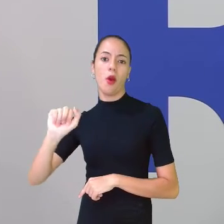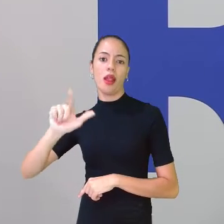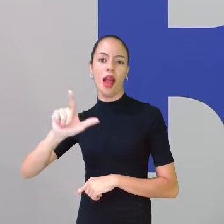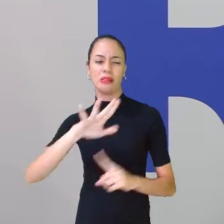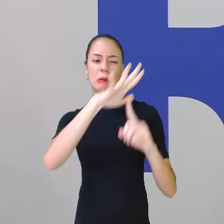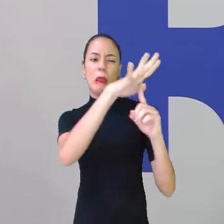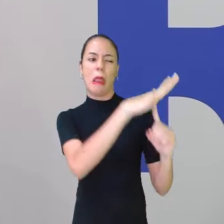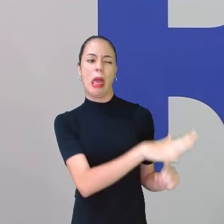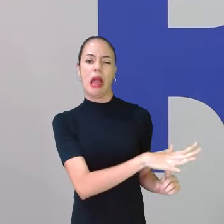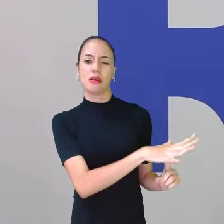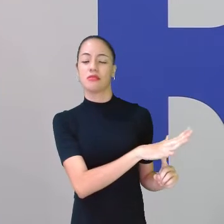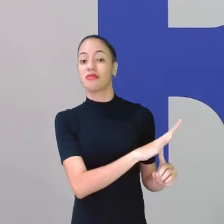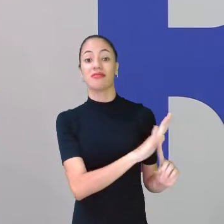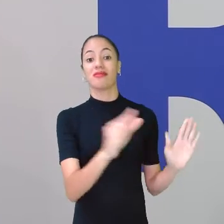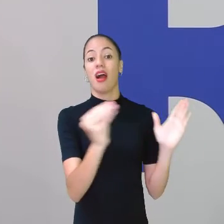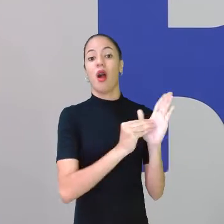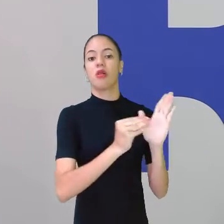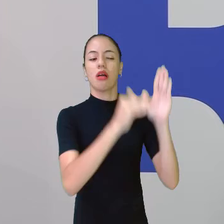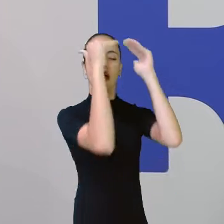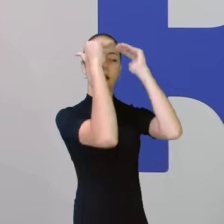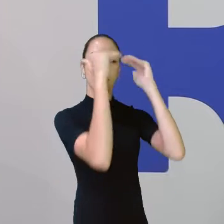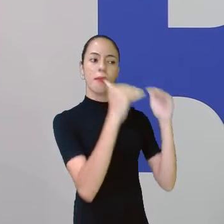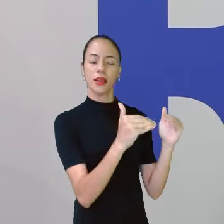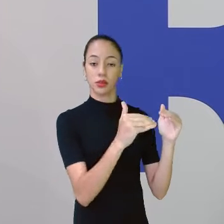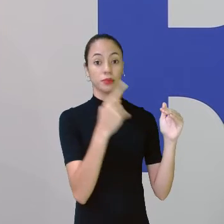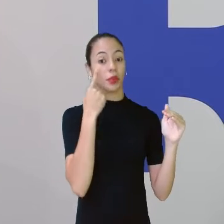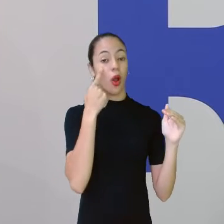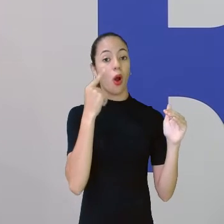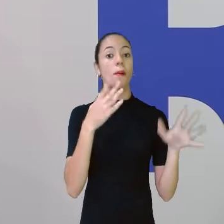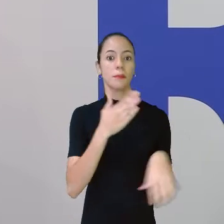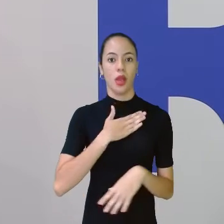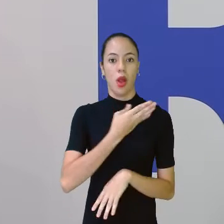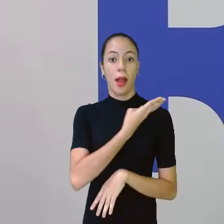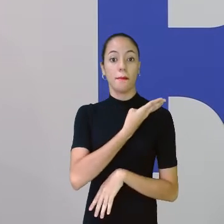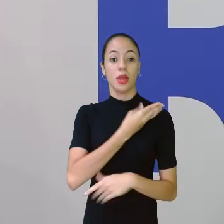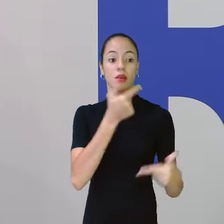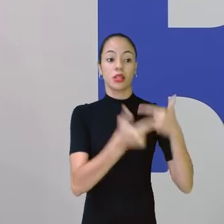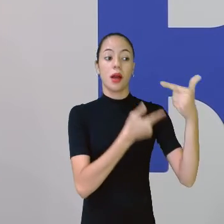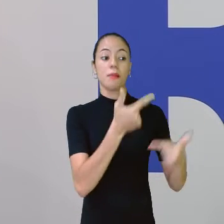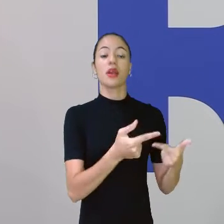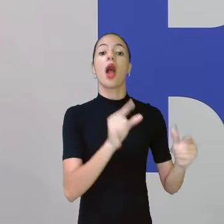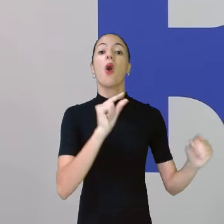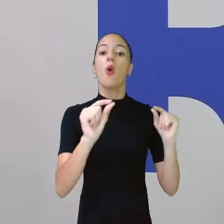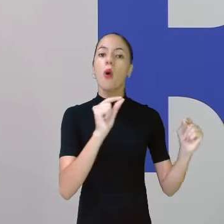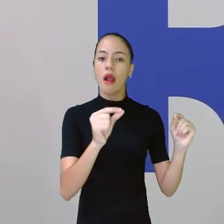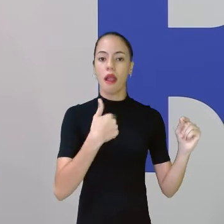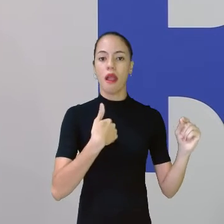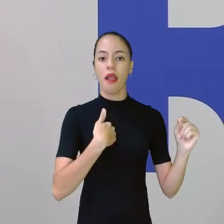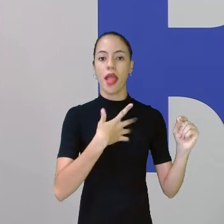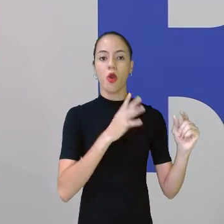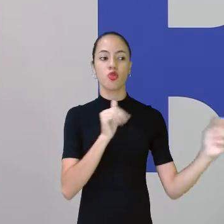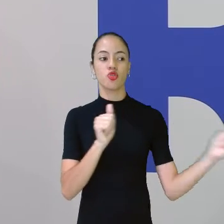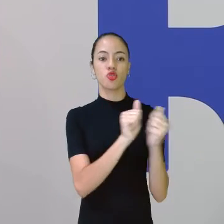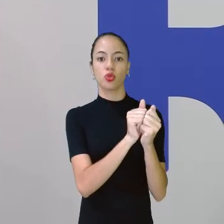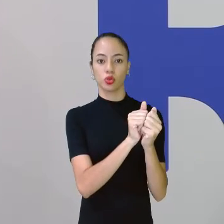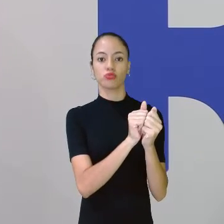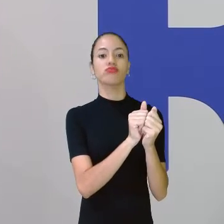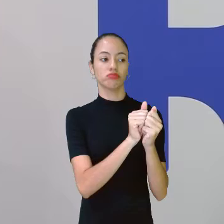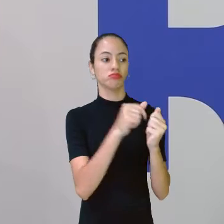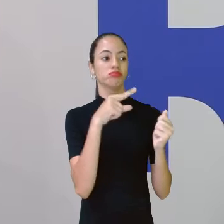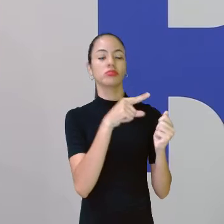trabalhador. A gente tem que pensar sempre que o nosso colega de trabalho, ele é meu companheiro, aquele que caminha junto comigo para um